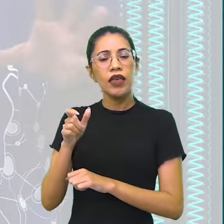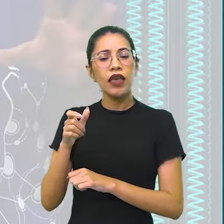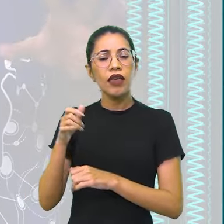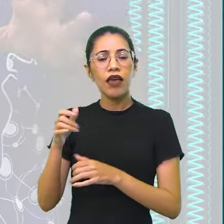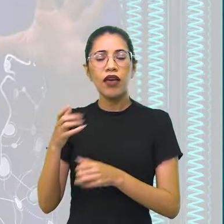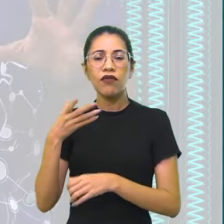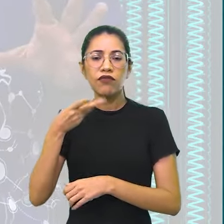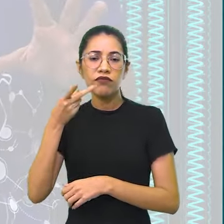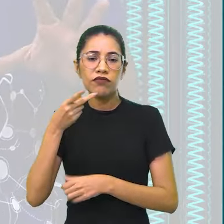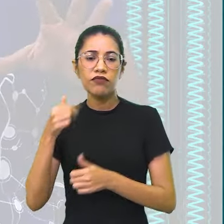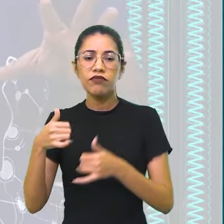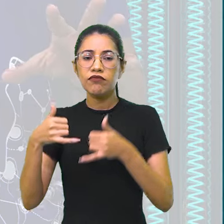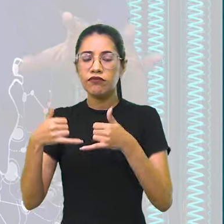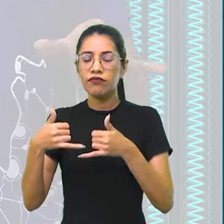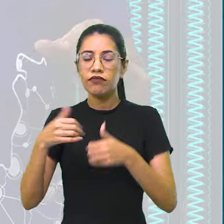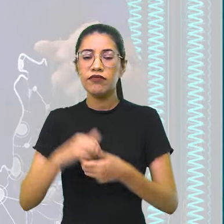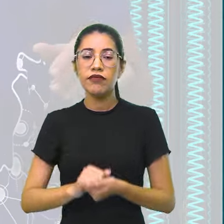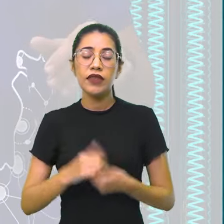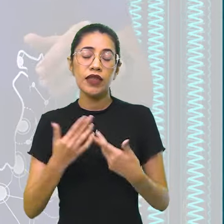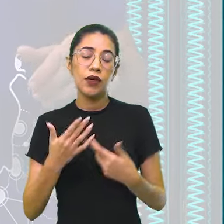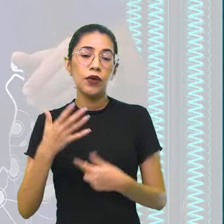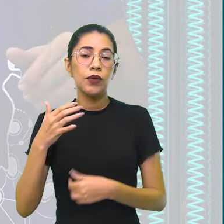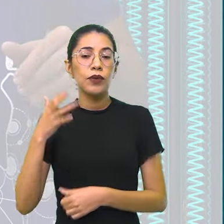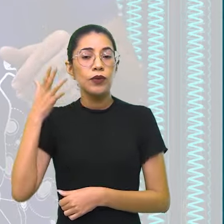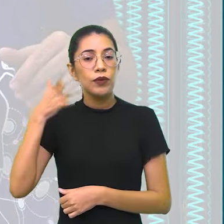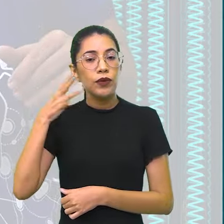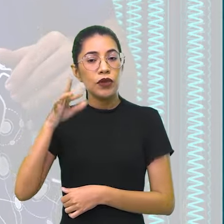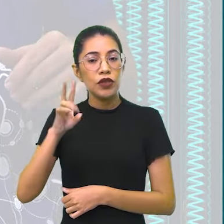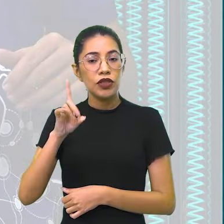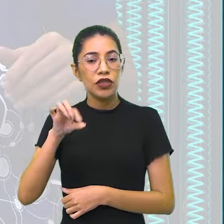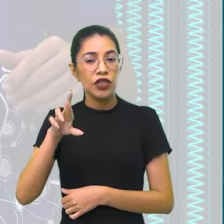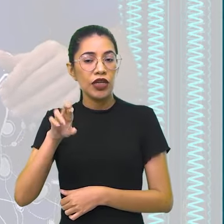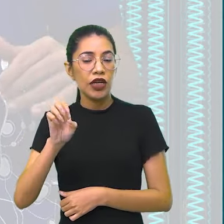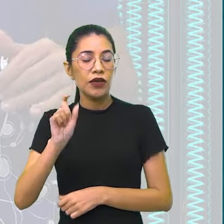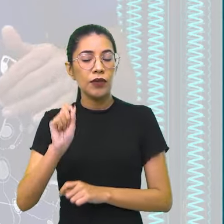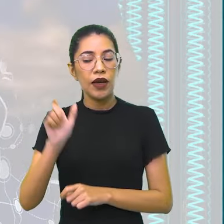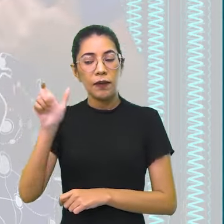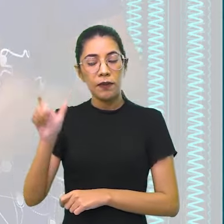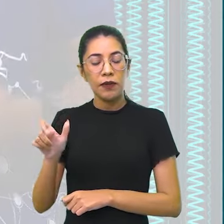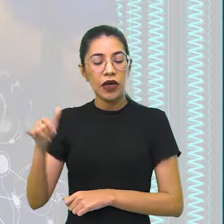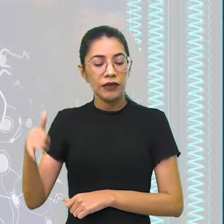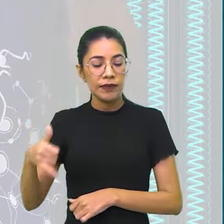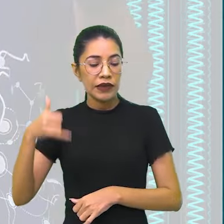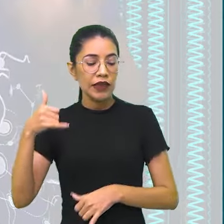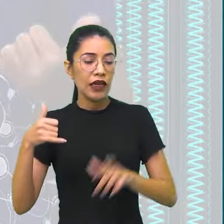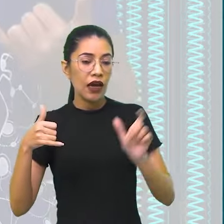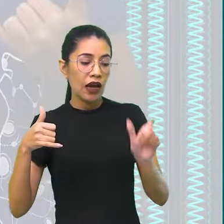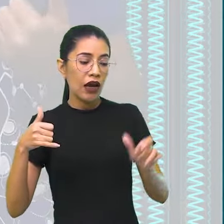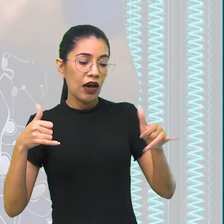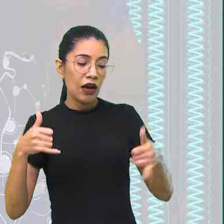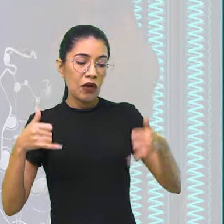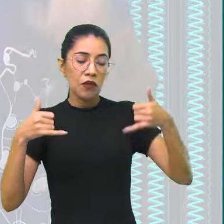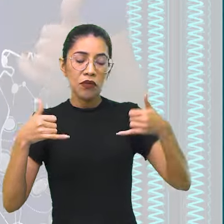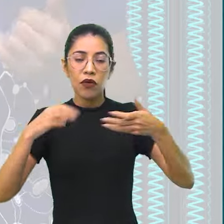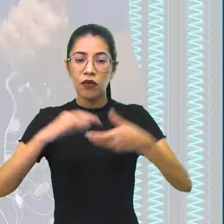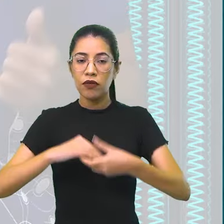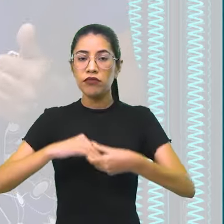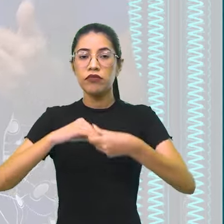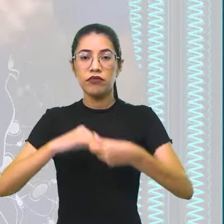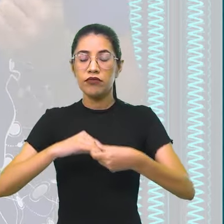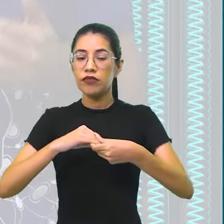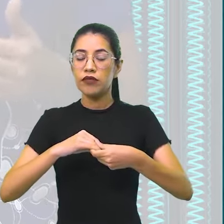seria mais fácil ali, né, no discurso direto? Alguém liga, né, resolveu telefonar, ligou, a outra pessoa cumprimentou,